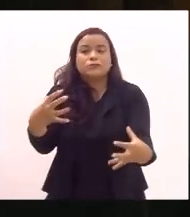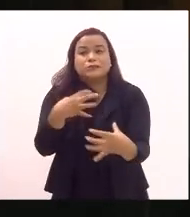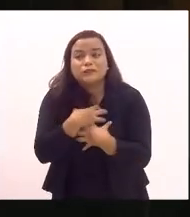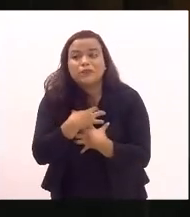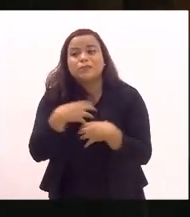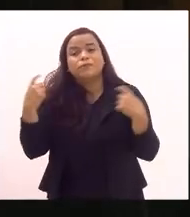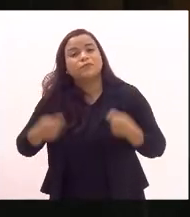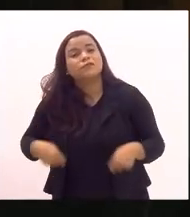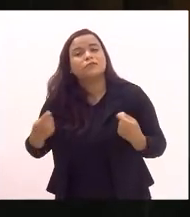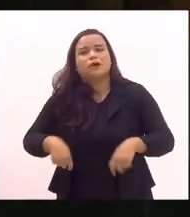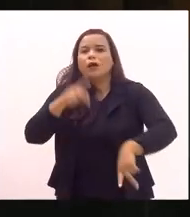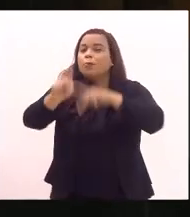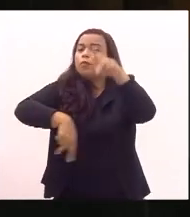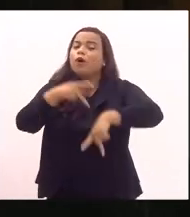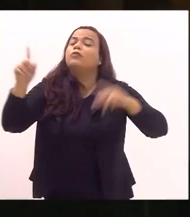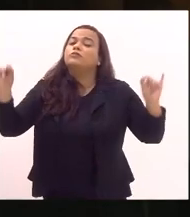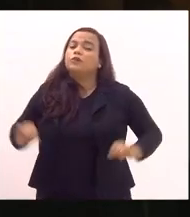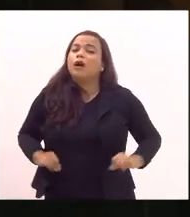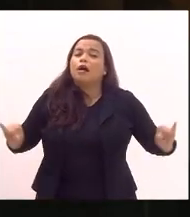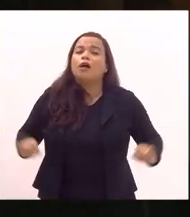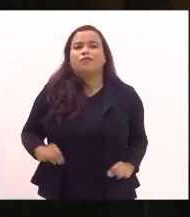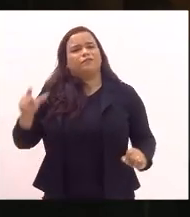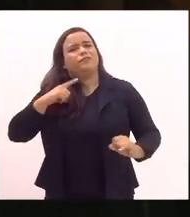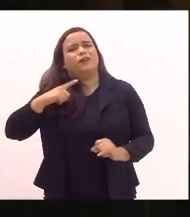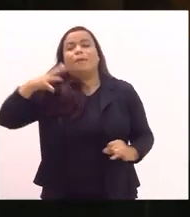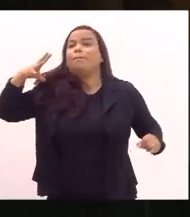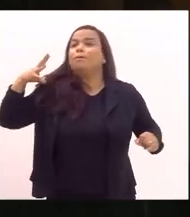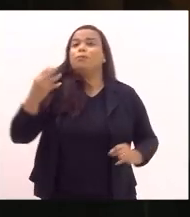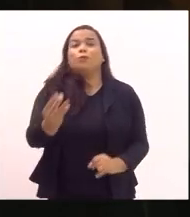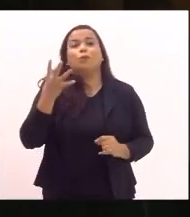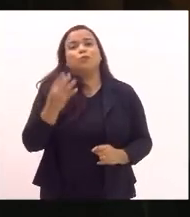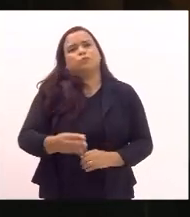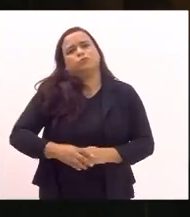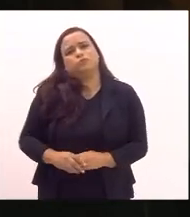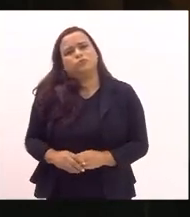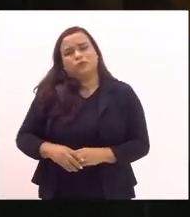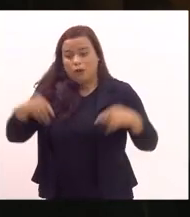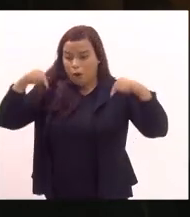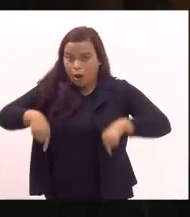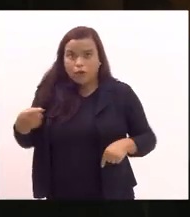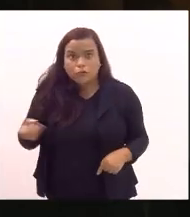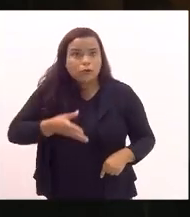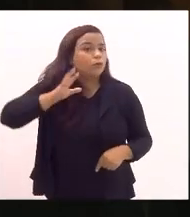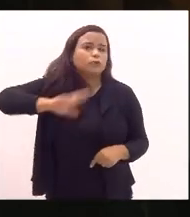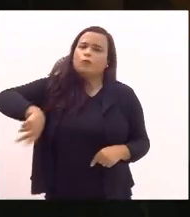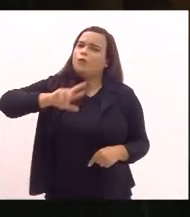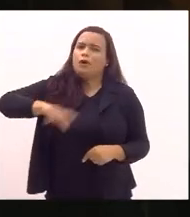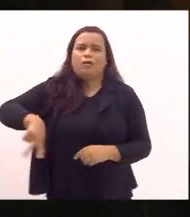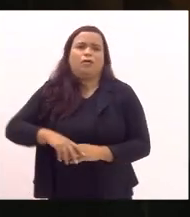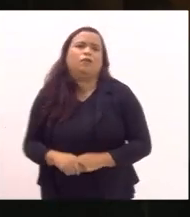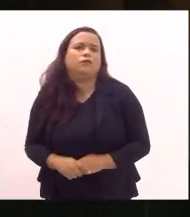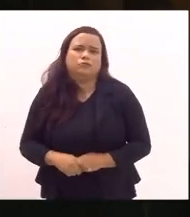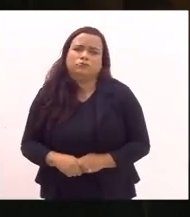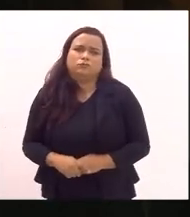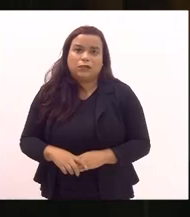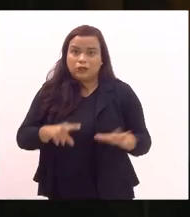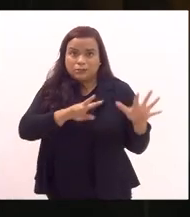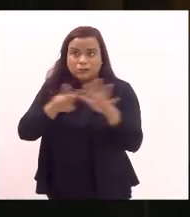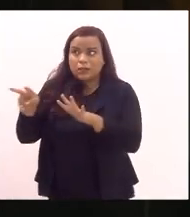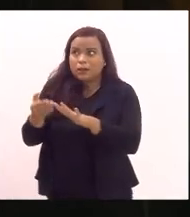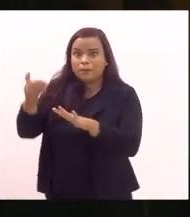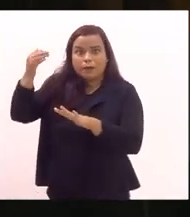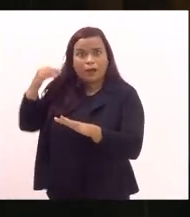a população está sofrendo e tá sofrendo muito e não é de hoje E aí essa semana